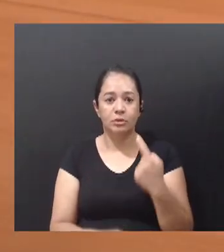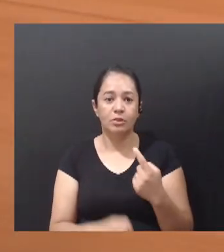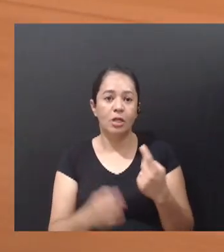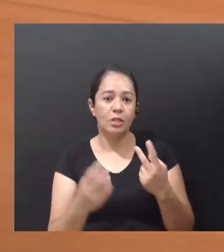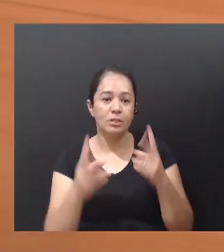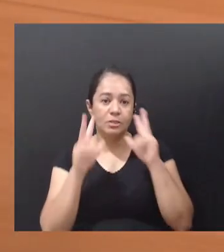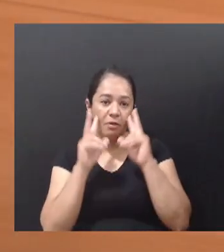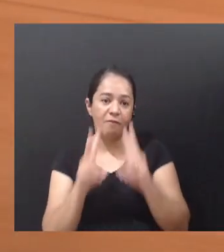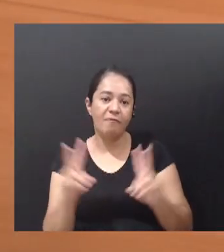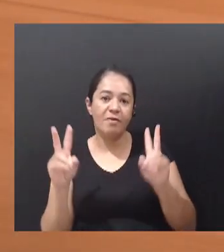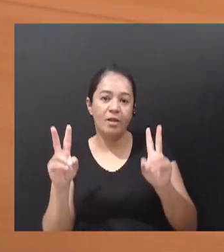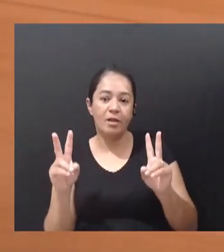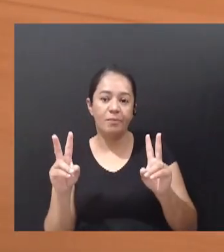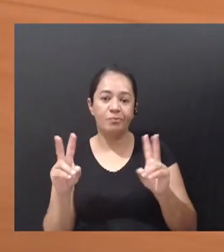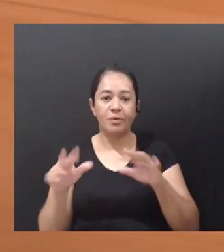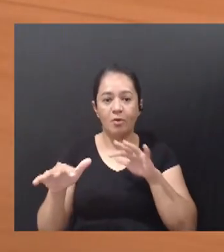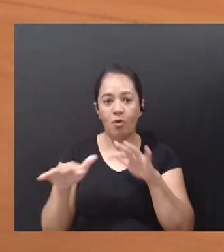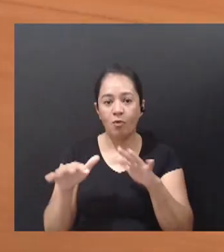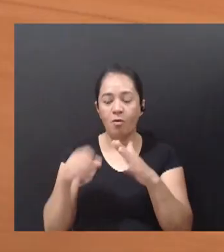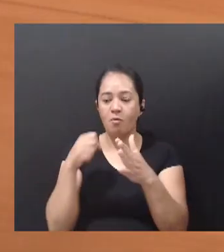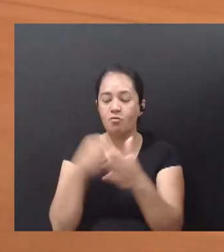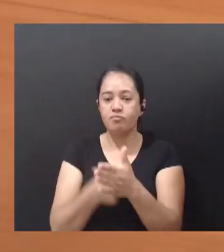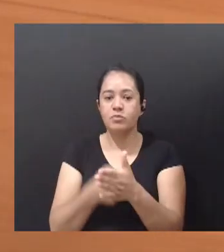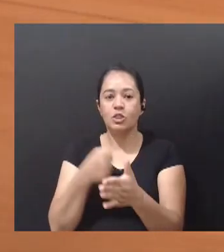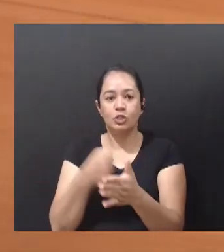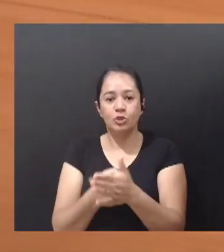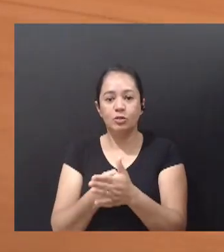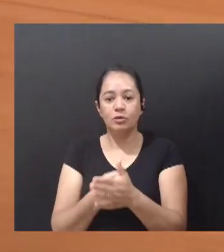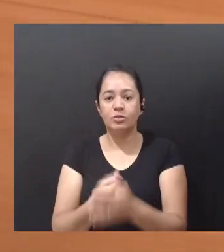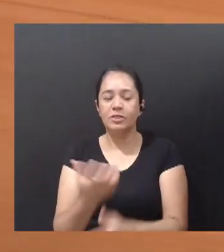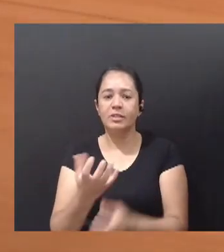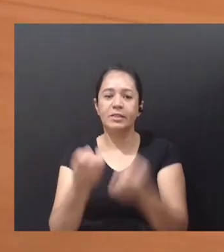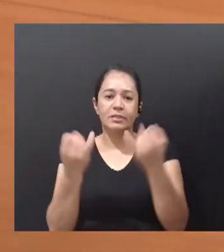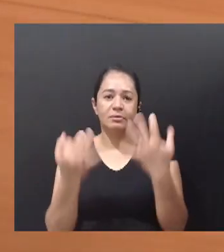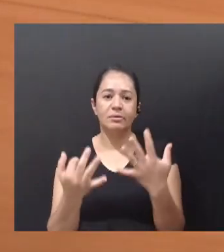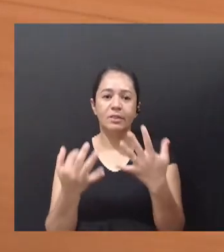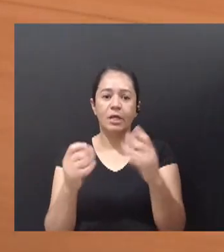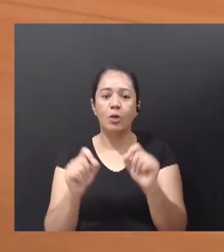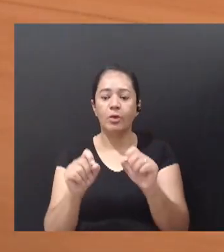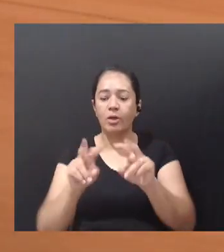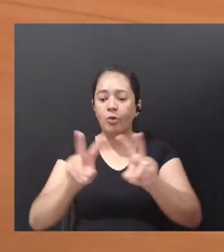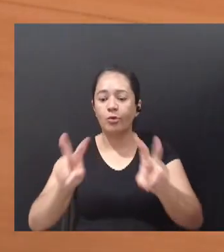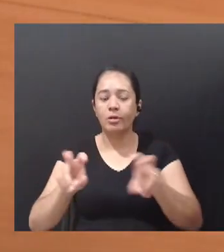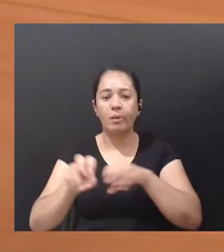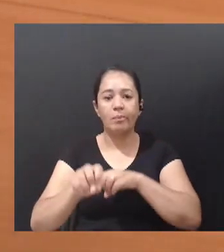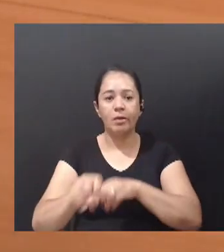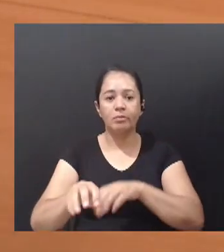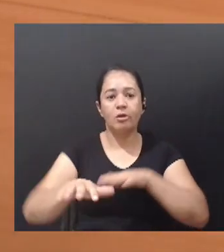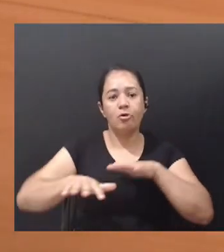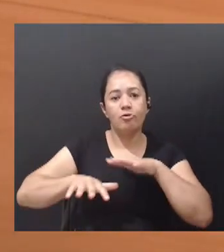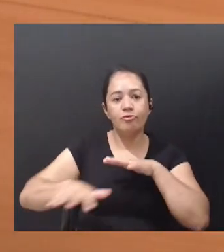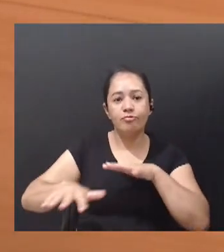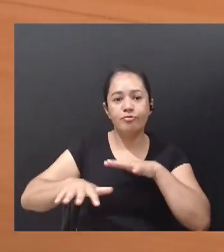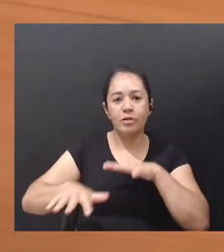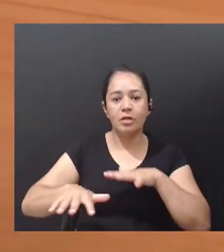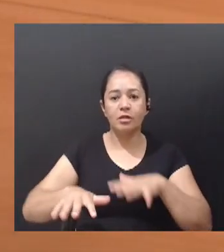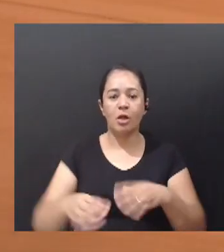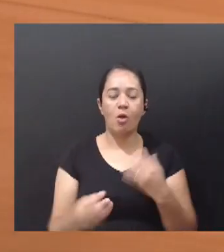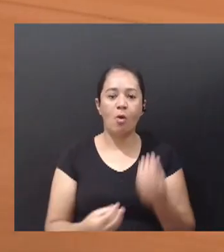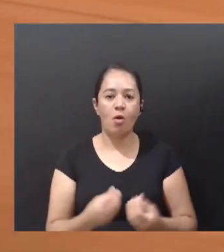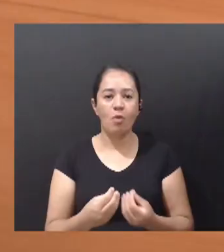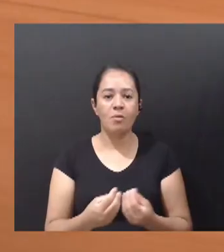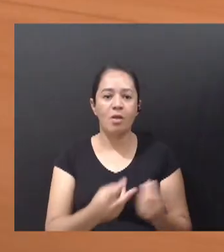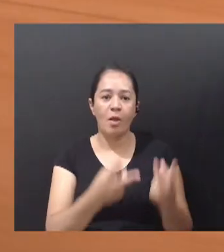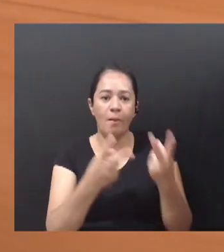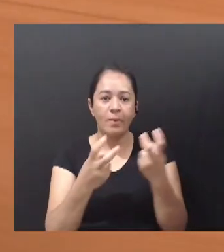em um movimento de luta. E queria falar sobre a questão da educação e o hip hop, né? como que eu tô vendo que o hip hop